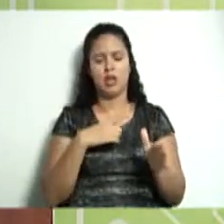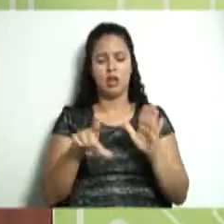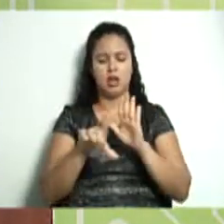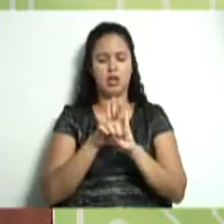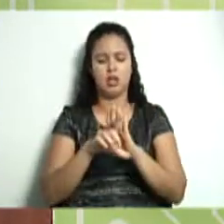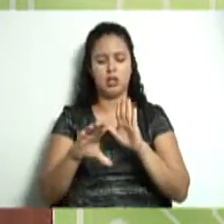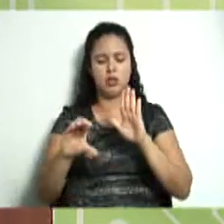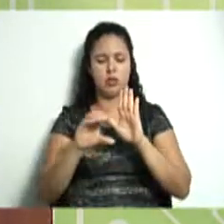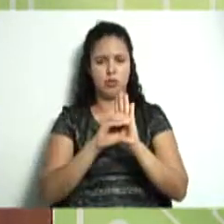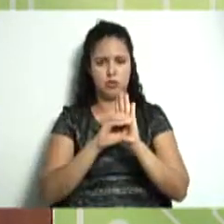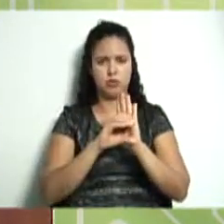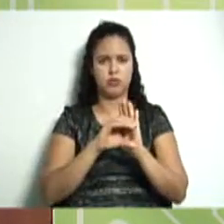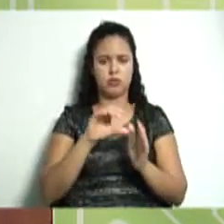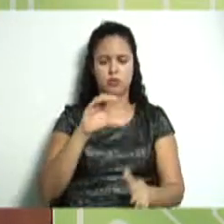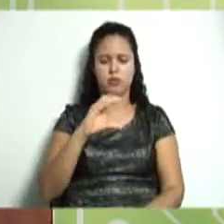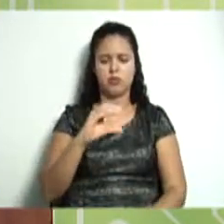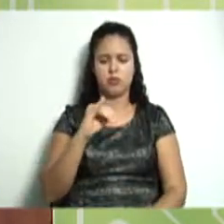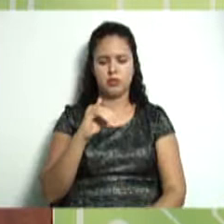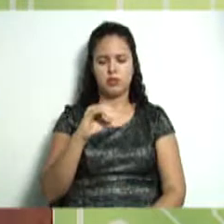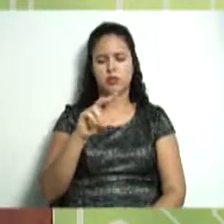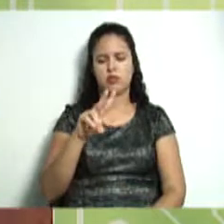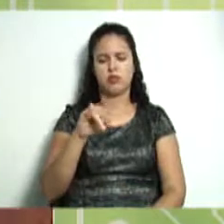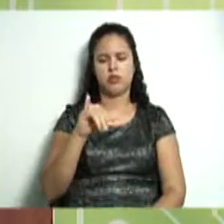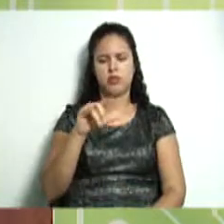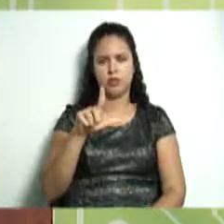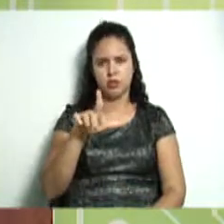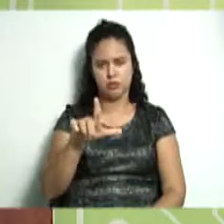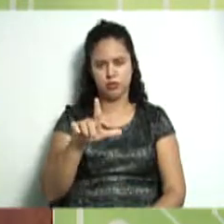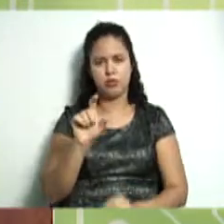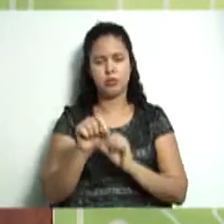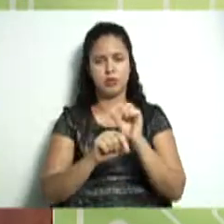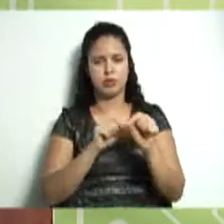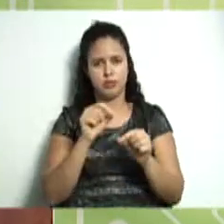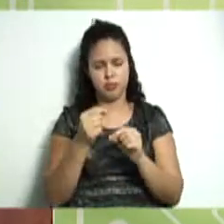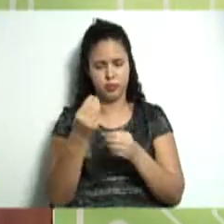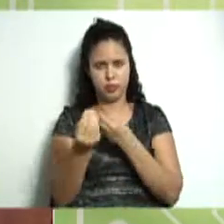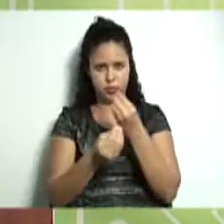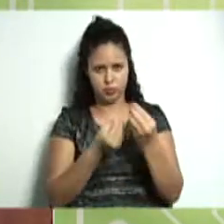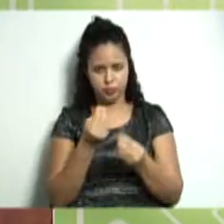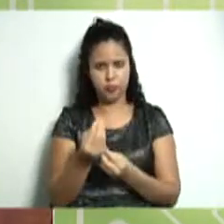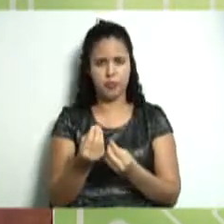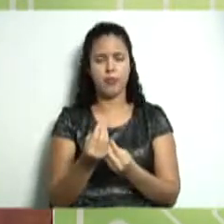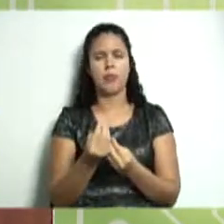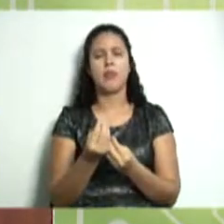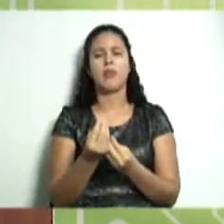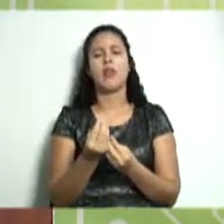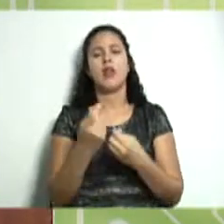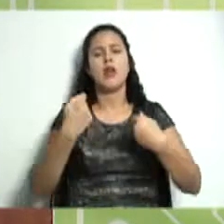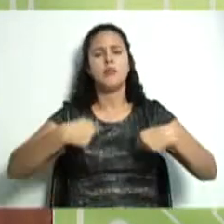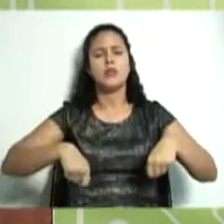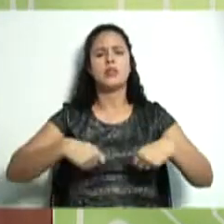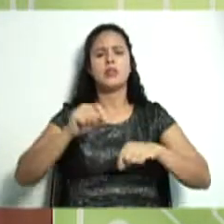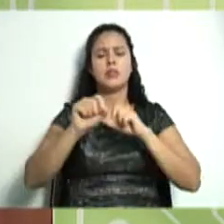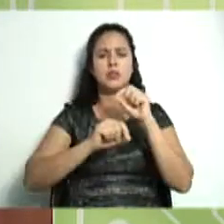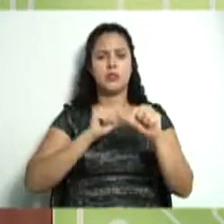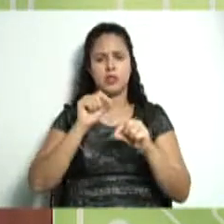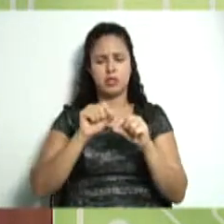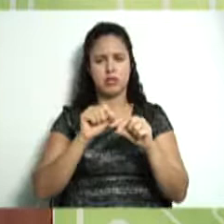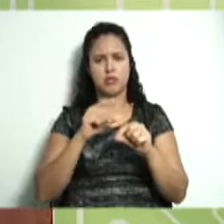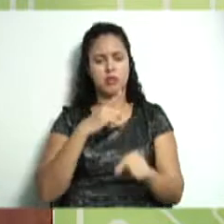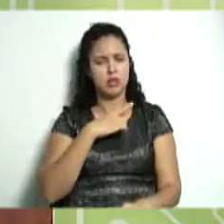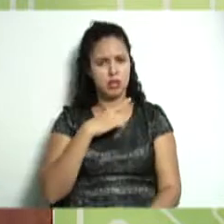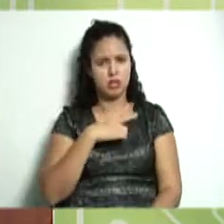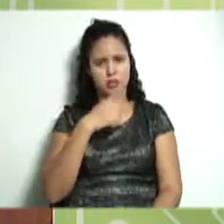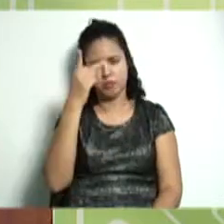acesso, dá abertura para que a cooperativa tenha menos que 20 pessoas. Qual que é a condição que se dá? É que